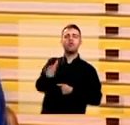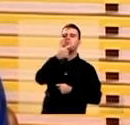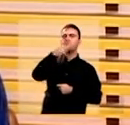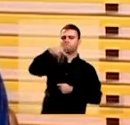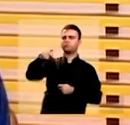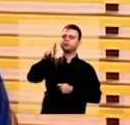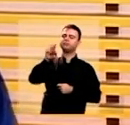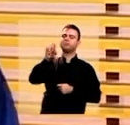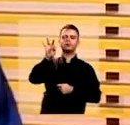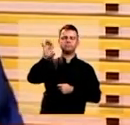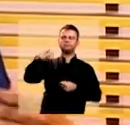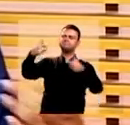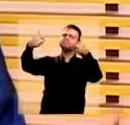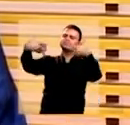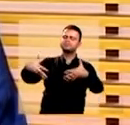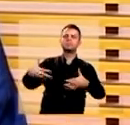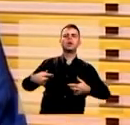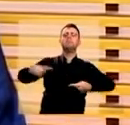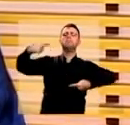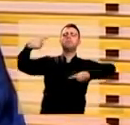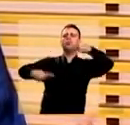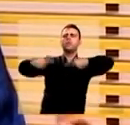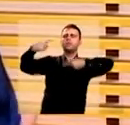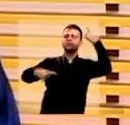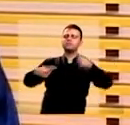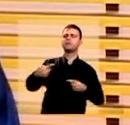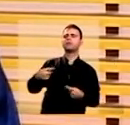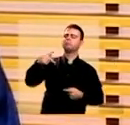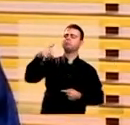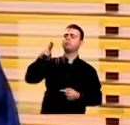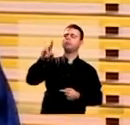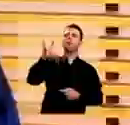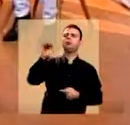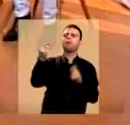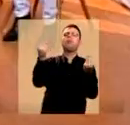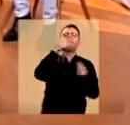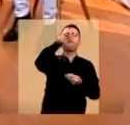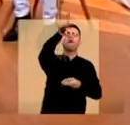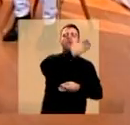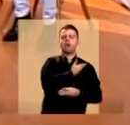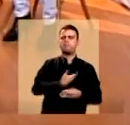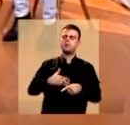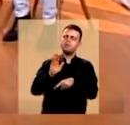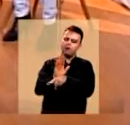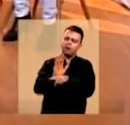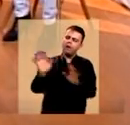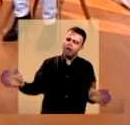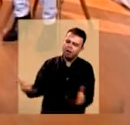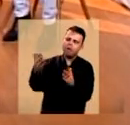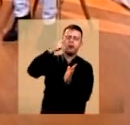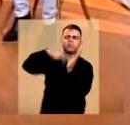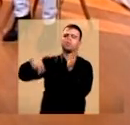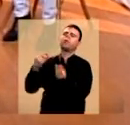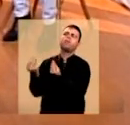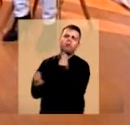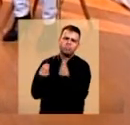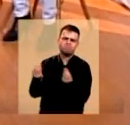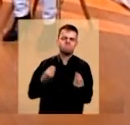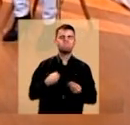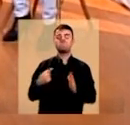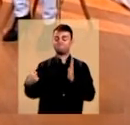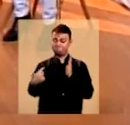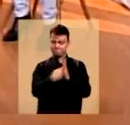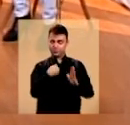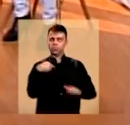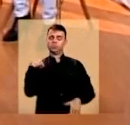Gentil. Professor, e falando de políticas públicas, o que governos poderiam fazer de estímulo à leitura? Exatamente, essa é uma